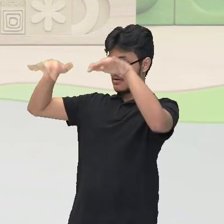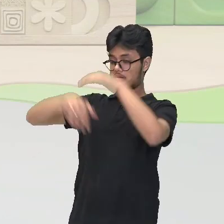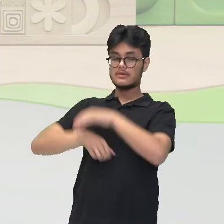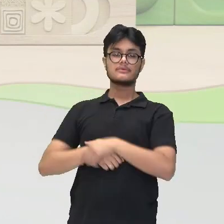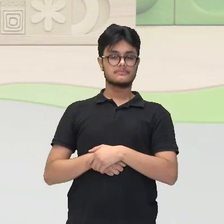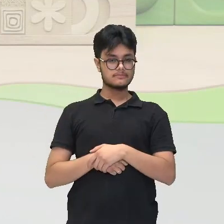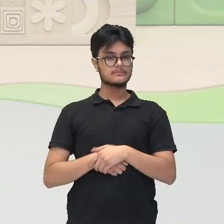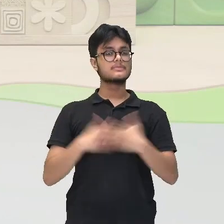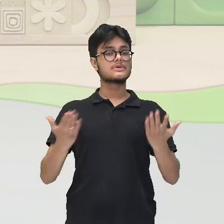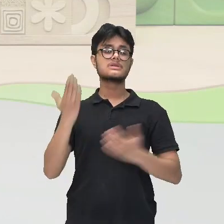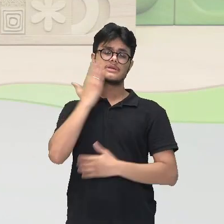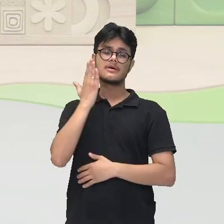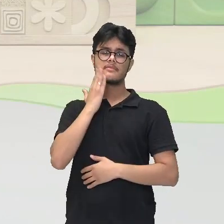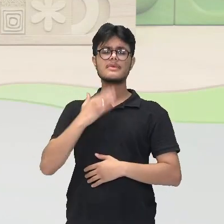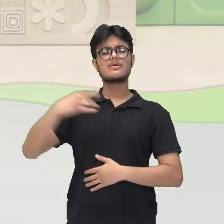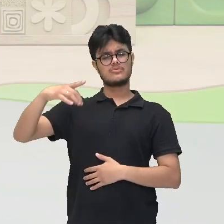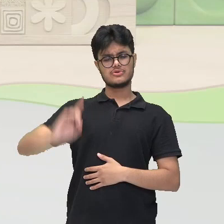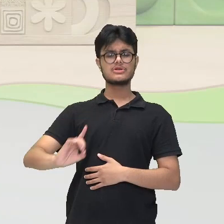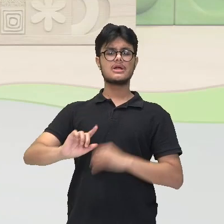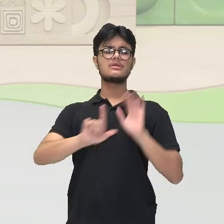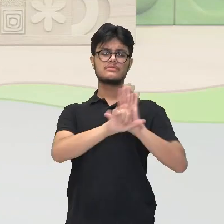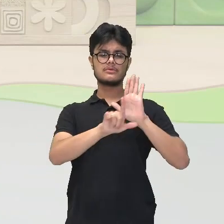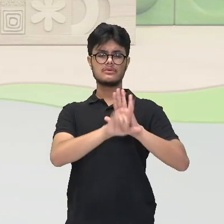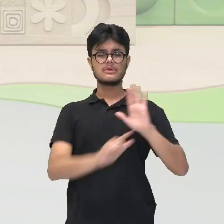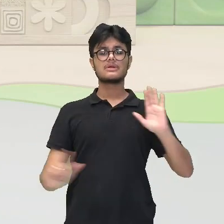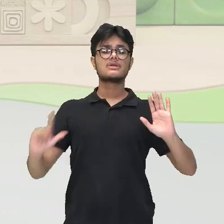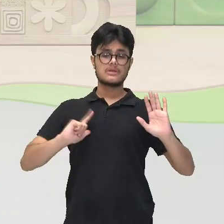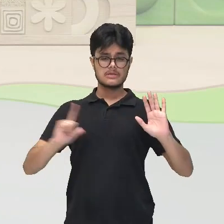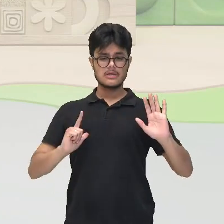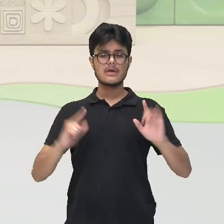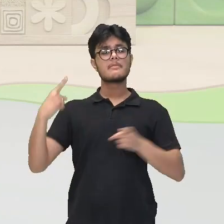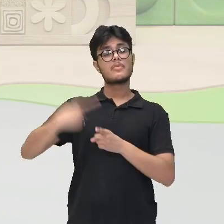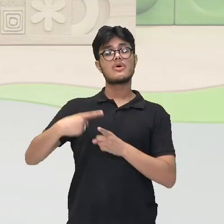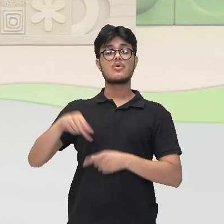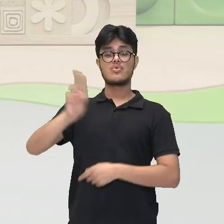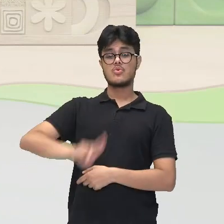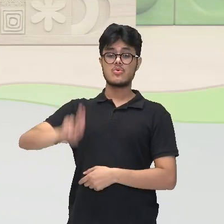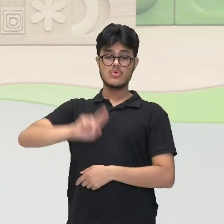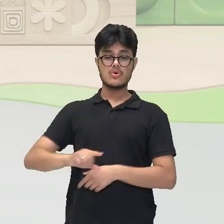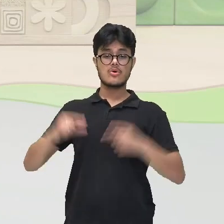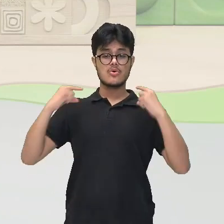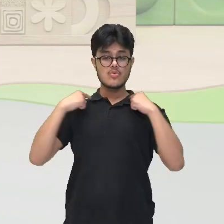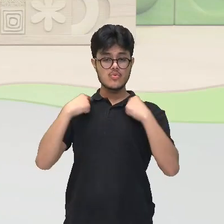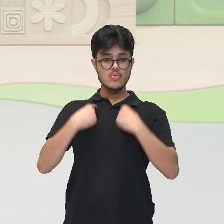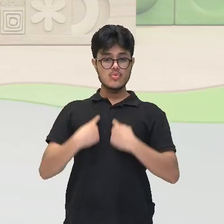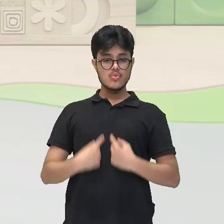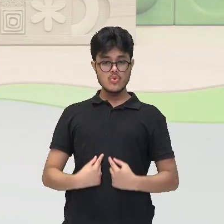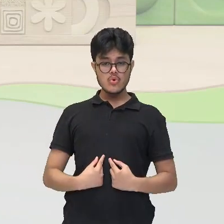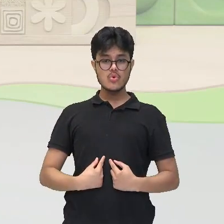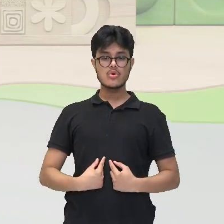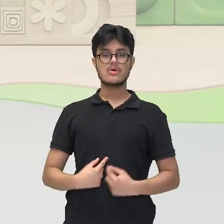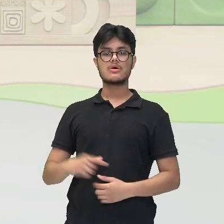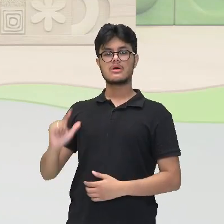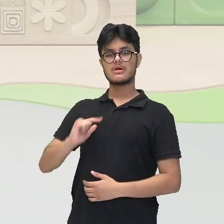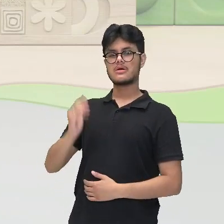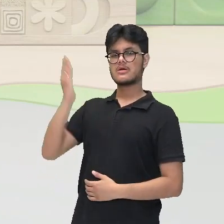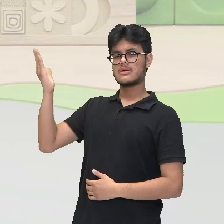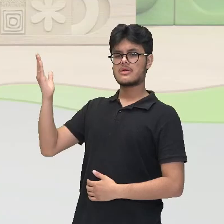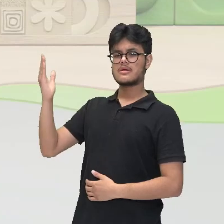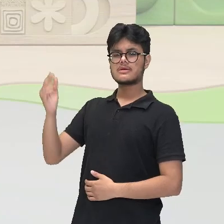famílias conheçam os seus direitos, o uso do cordão, né? Que está bem aí, um cordão que é